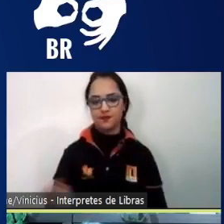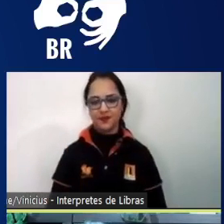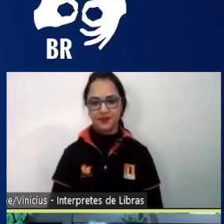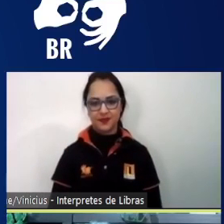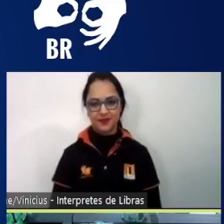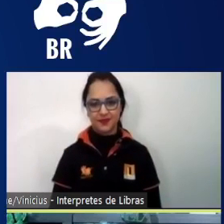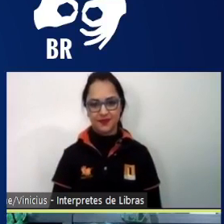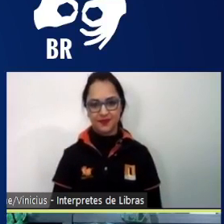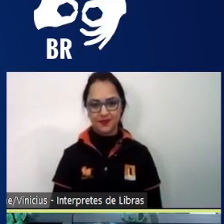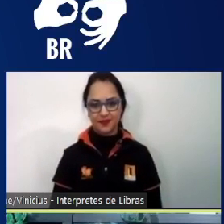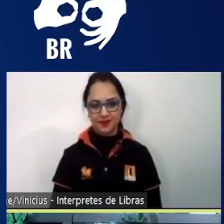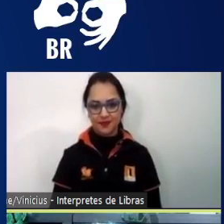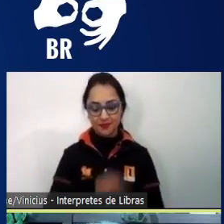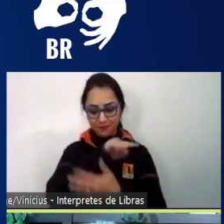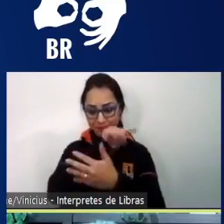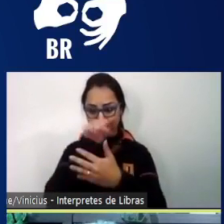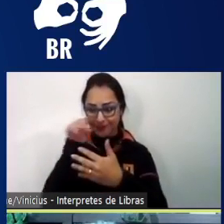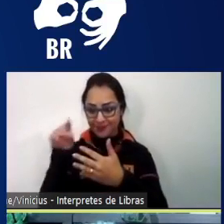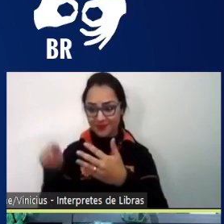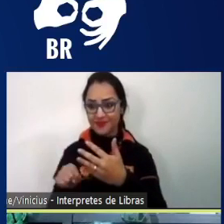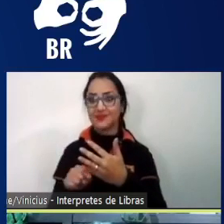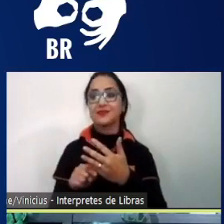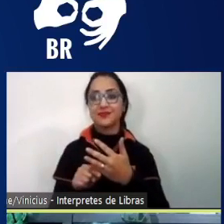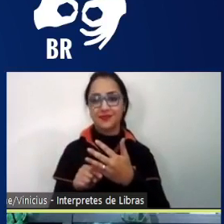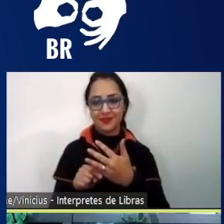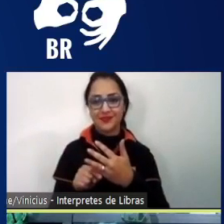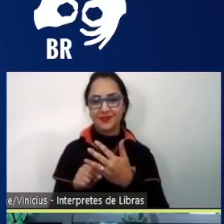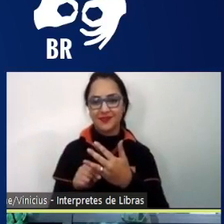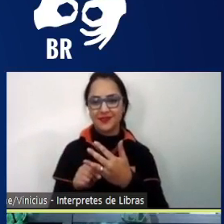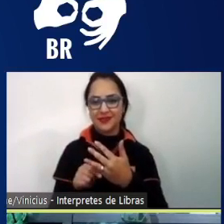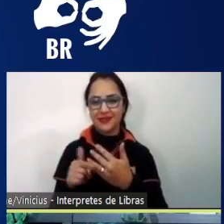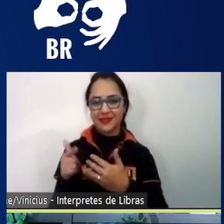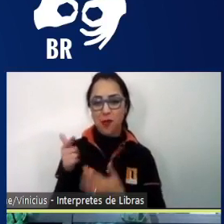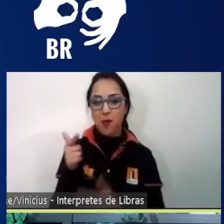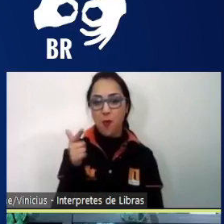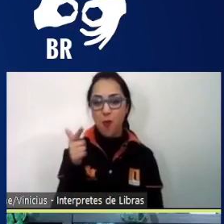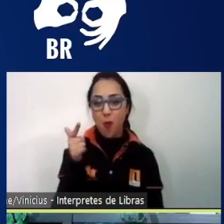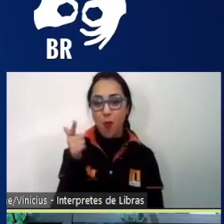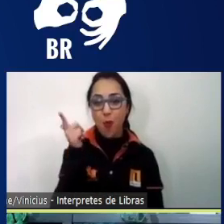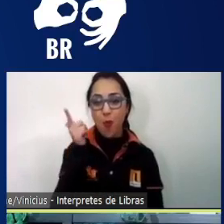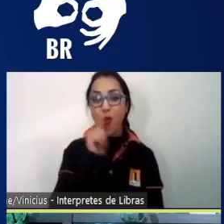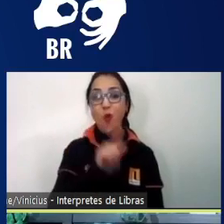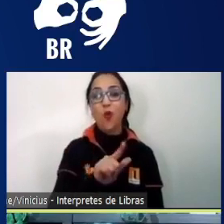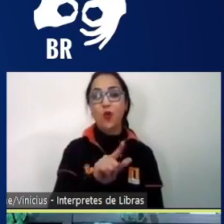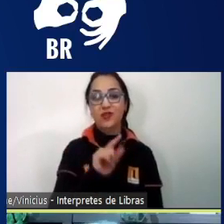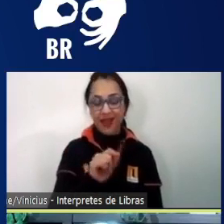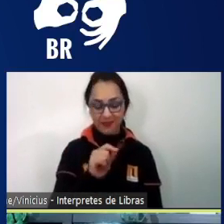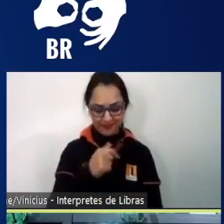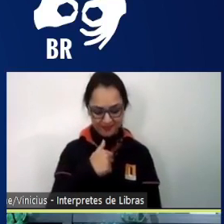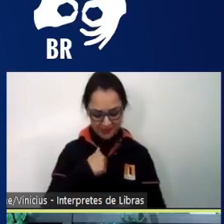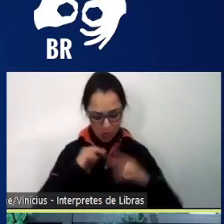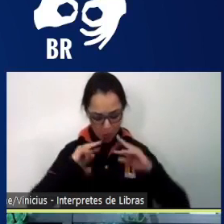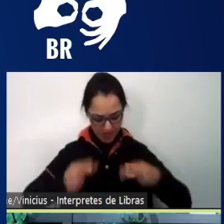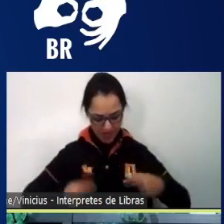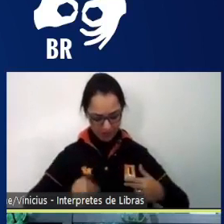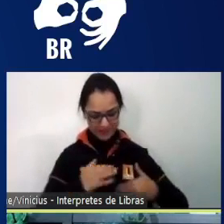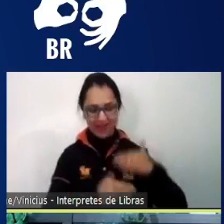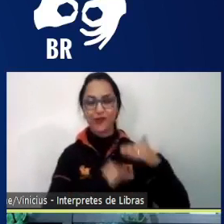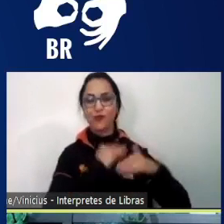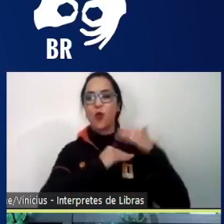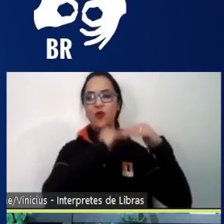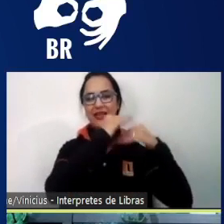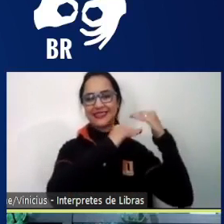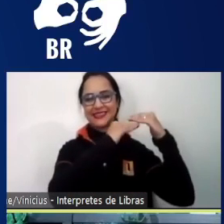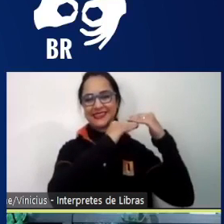Tudo isso confluindo para um pleno e contínuo desenvolvimento humano.